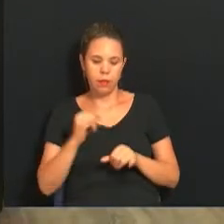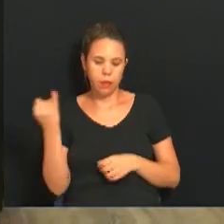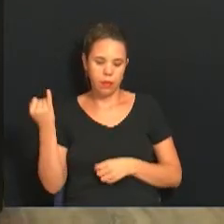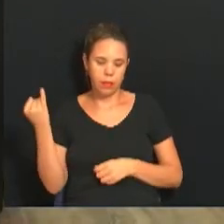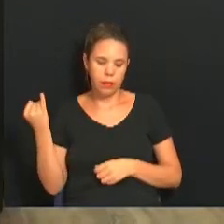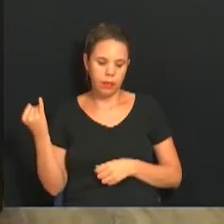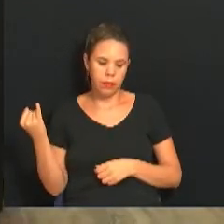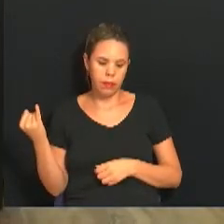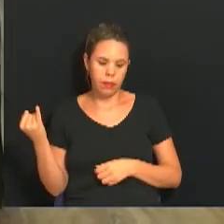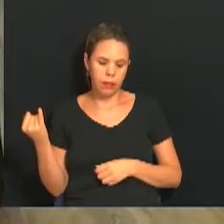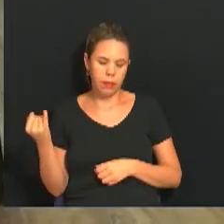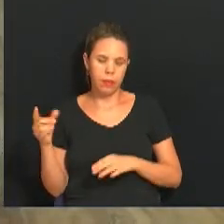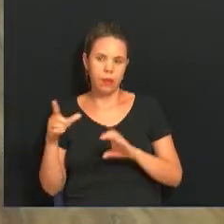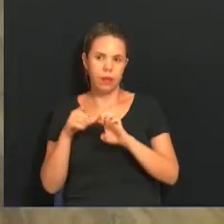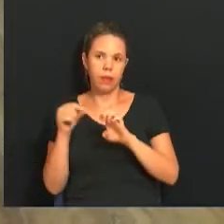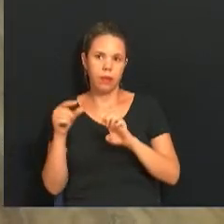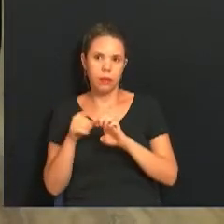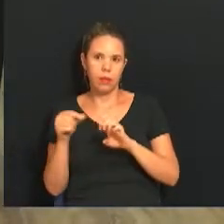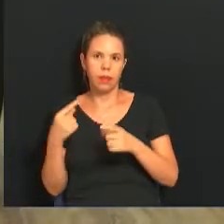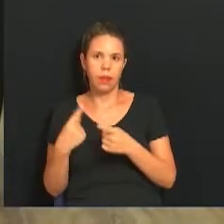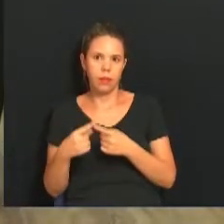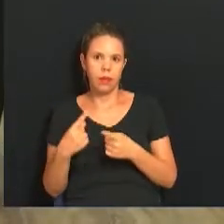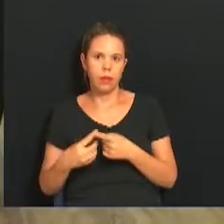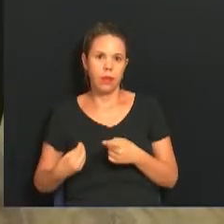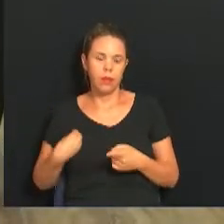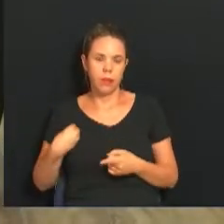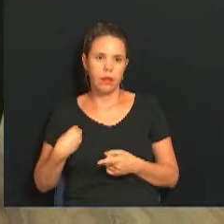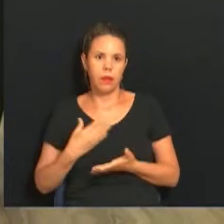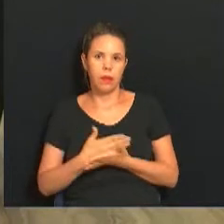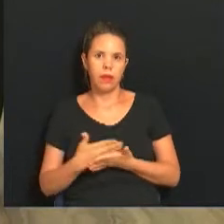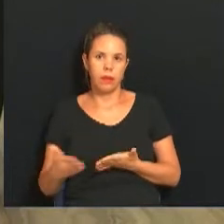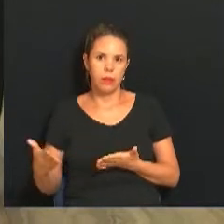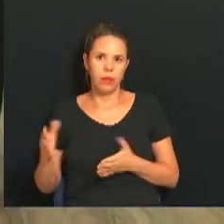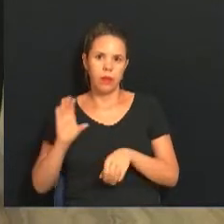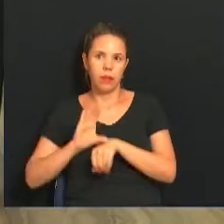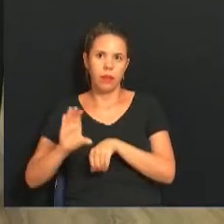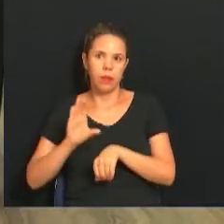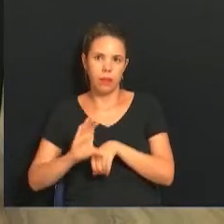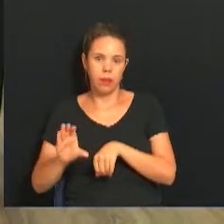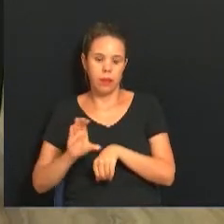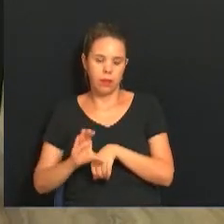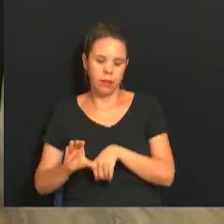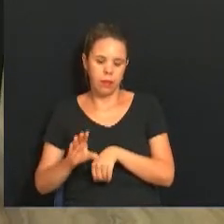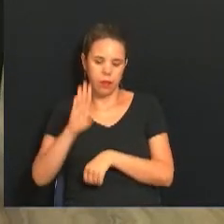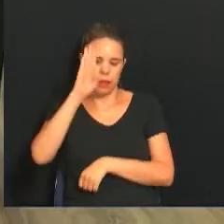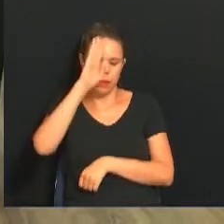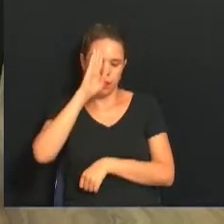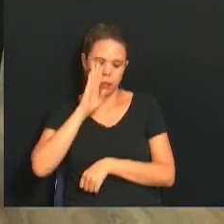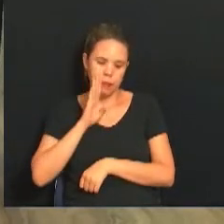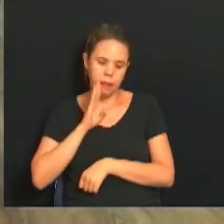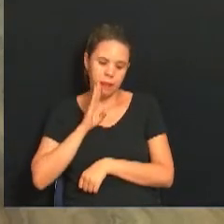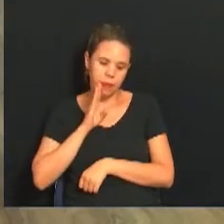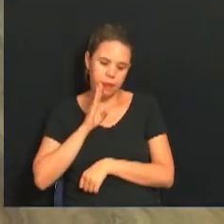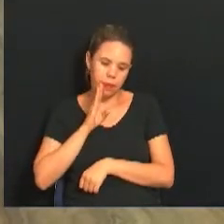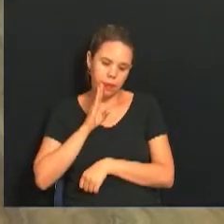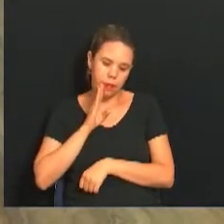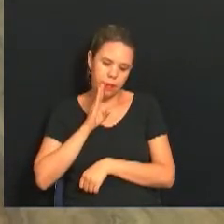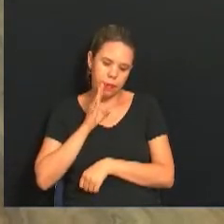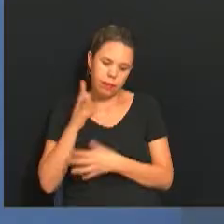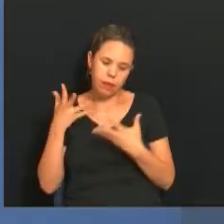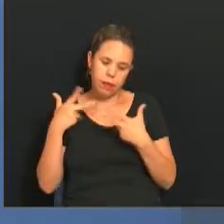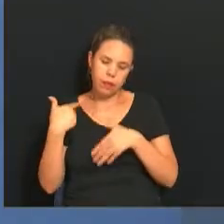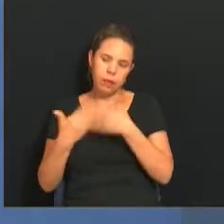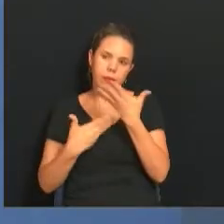os empreendedores, porque está para começar um curso de forma gratuita. Olha, vai ser uma maratona